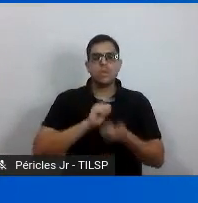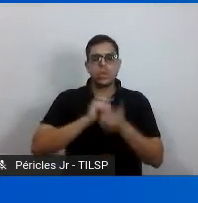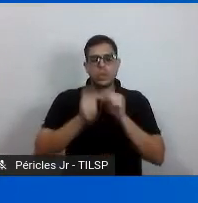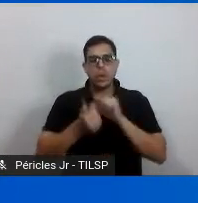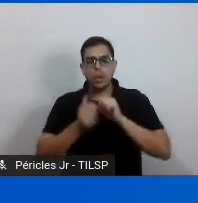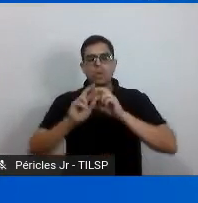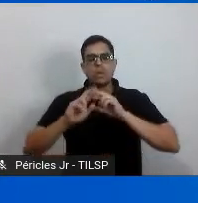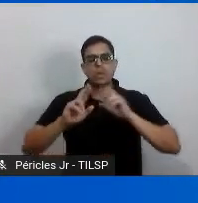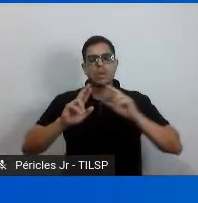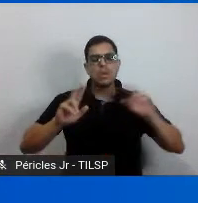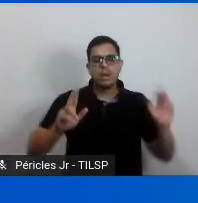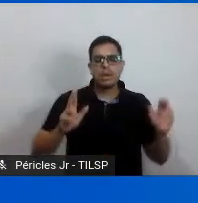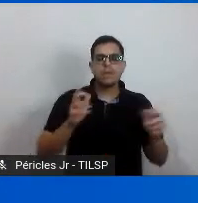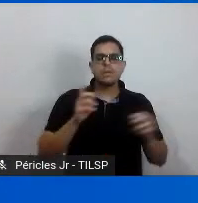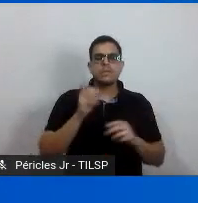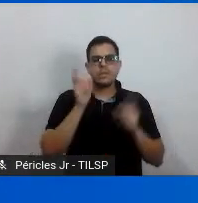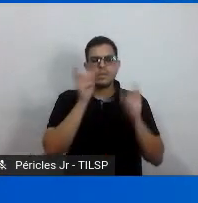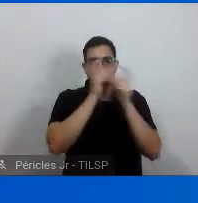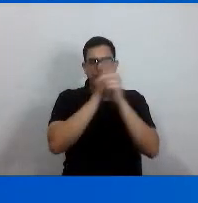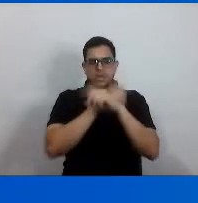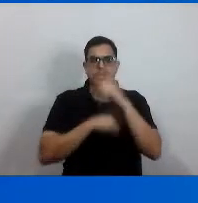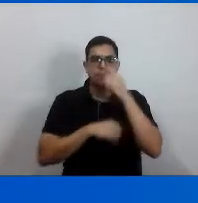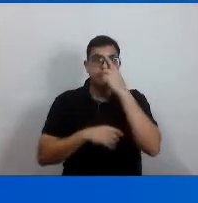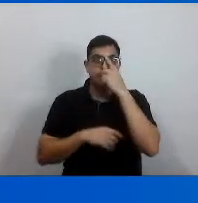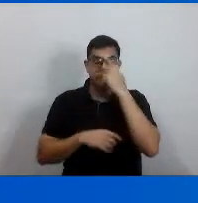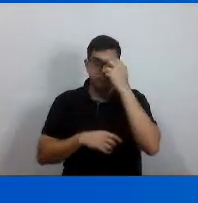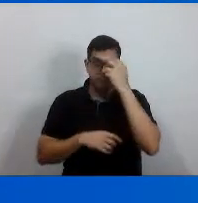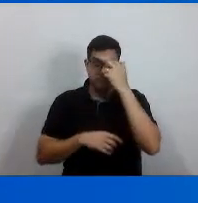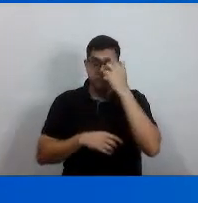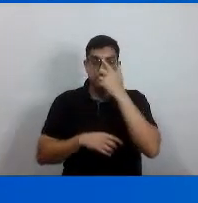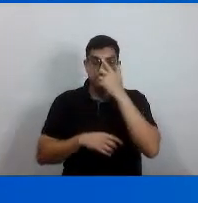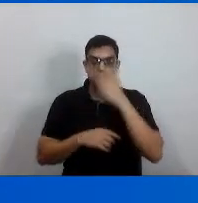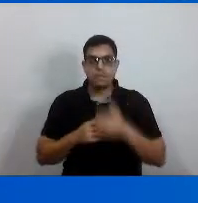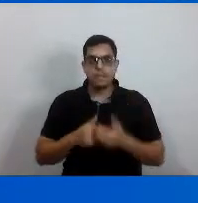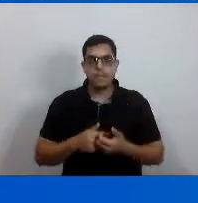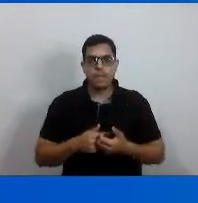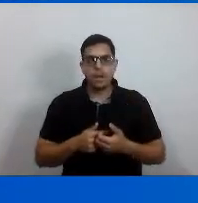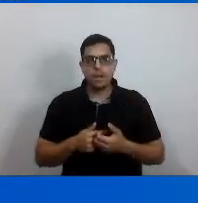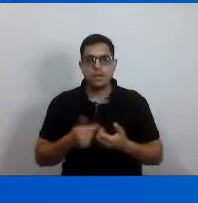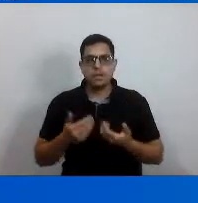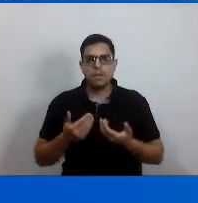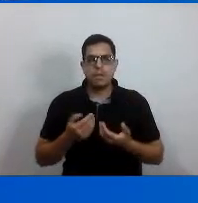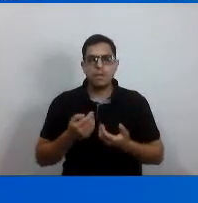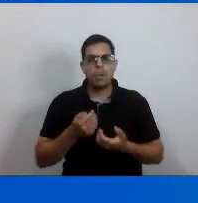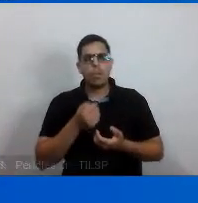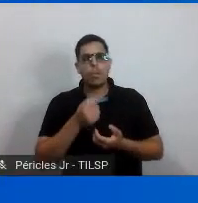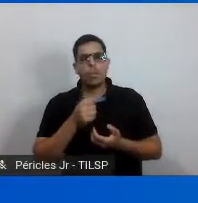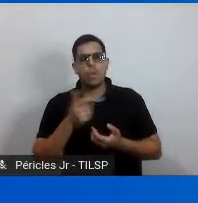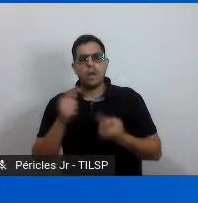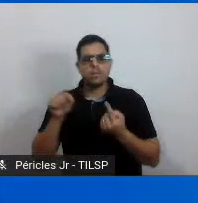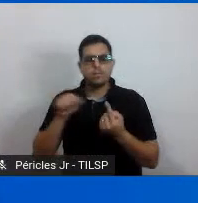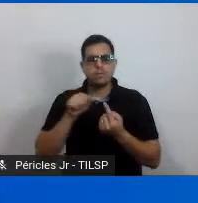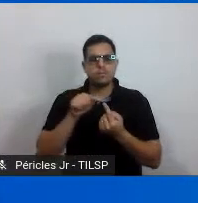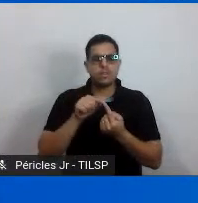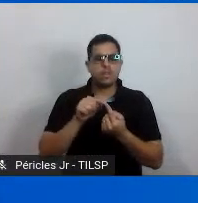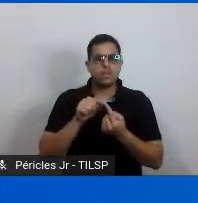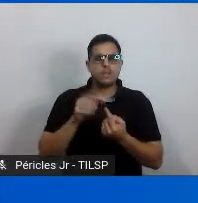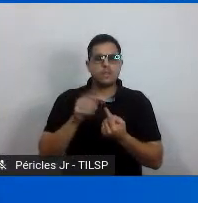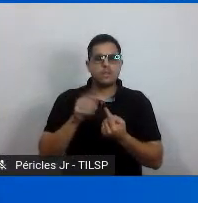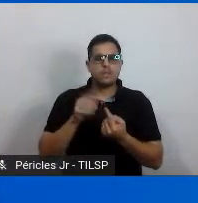e aqui a gente começa a chegar no ponto principal né dessa abordagem em relação ao acesso